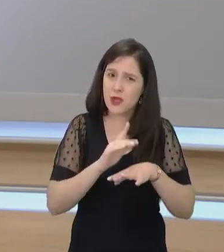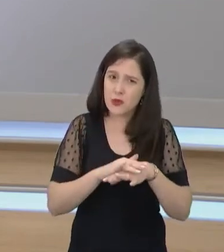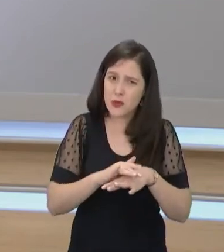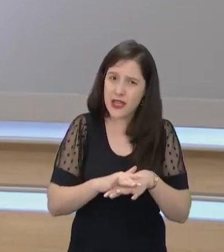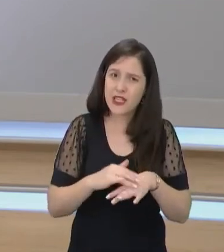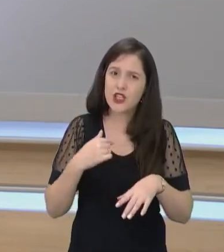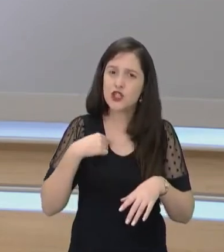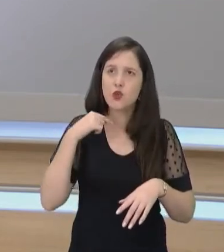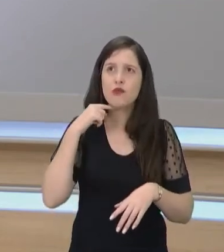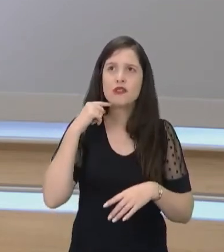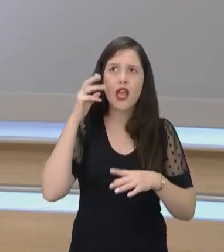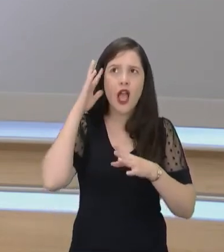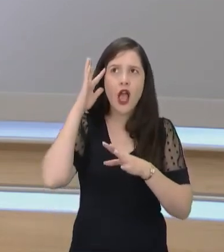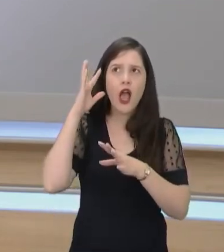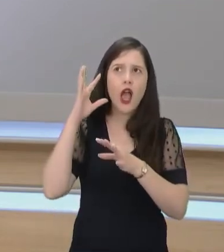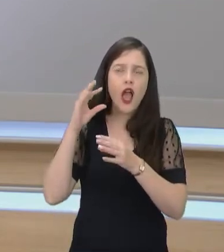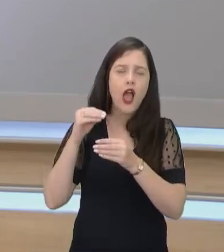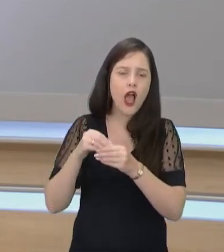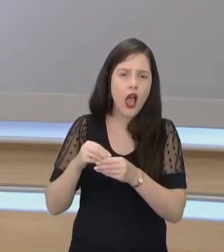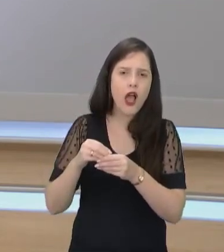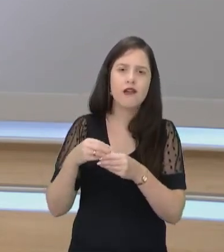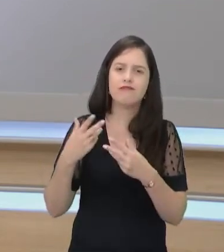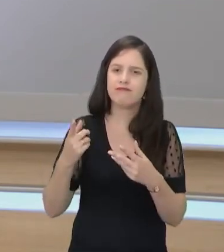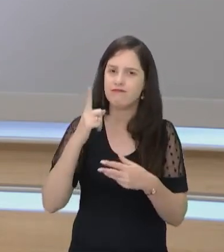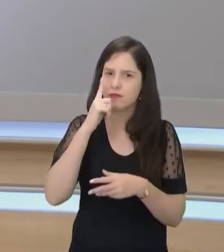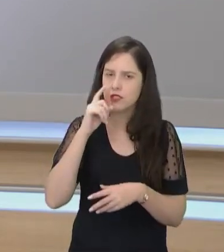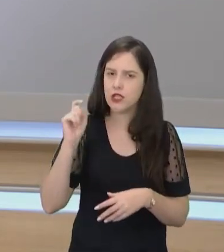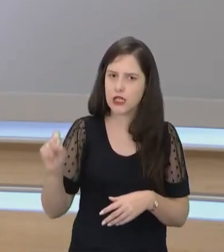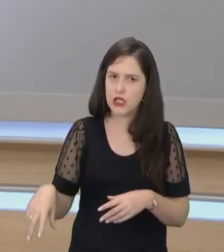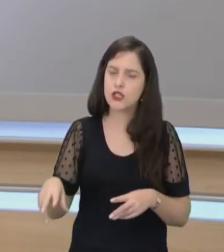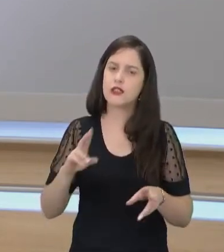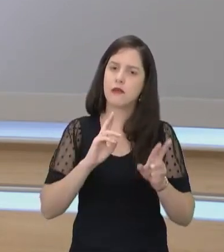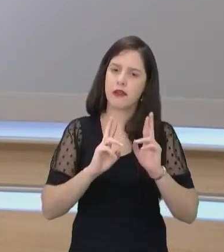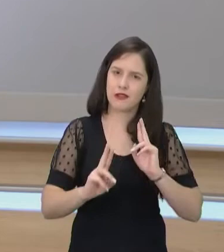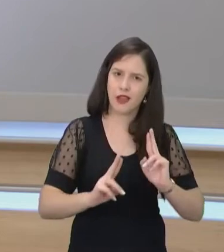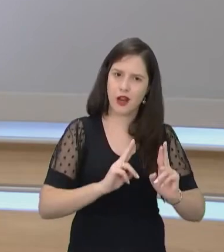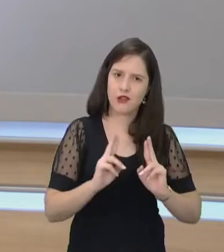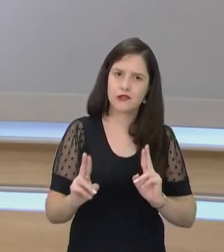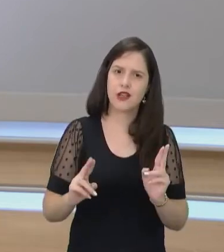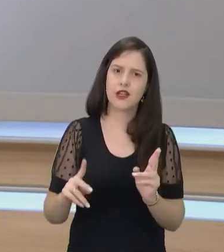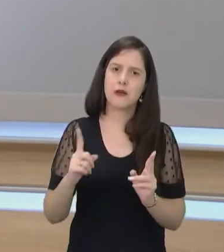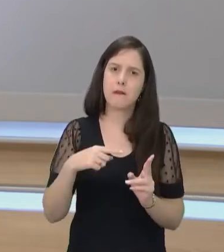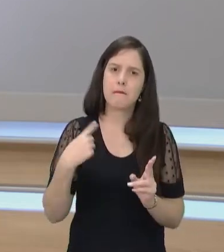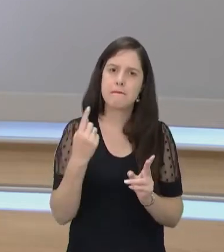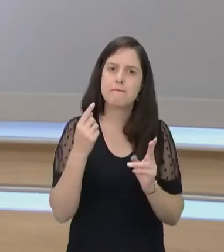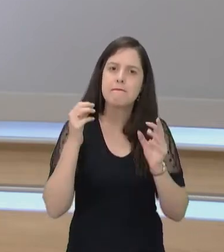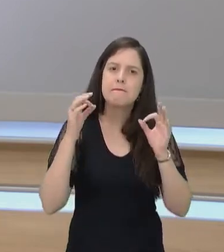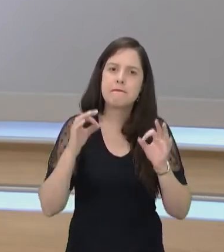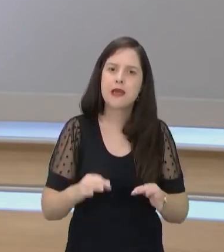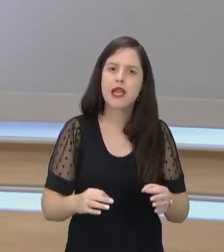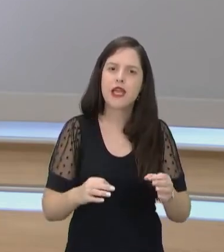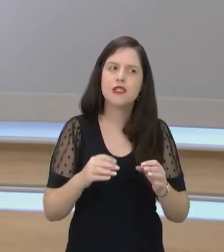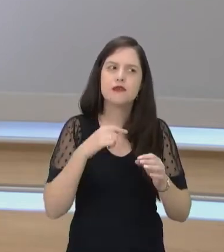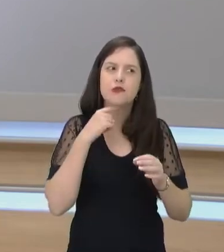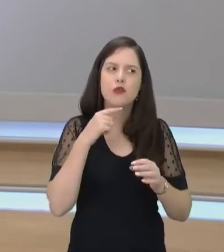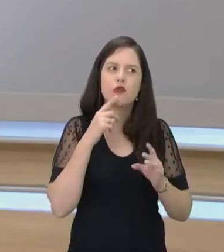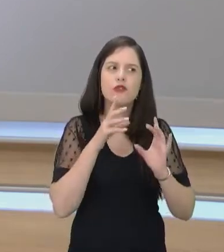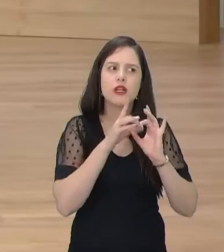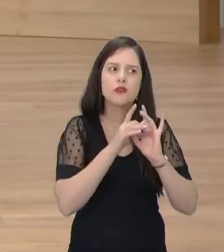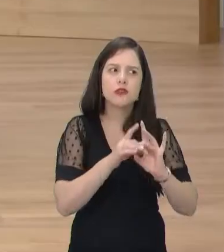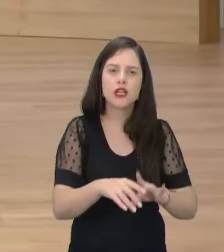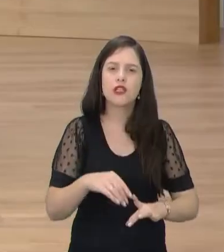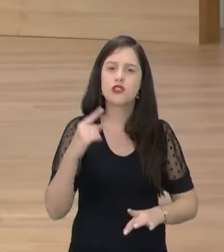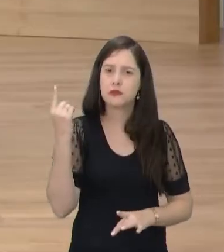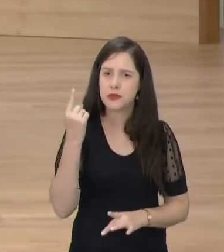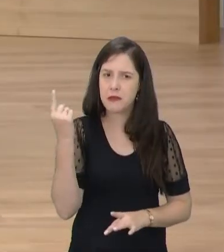associa diretamente ao lixo, também estão relacionadas a ele. Mesmo que a gente não faça essa associação de primeira, vamos dizer